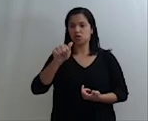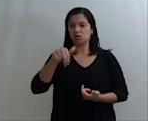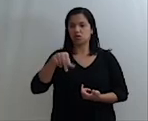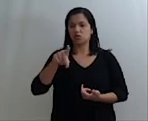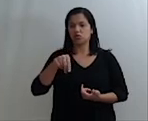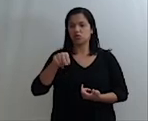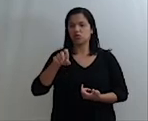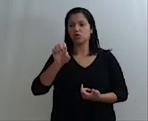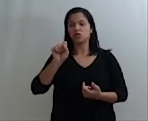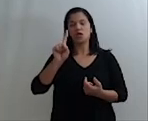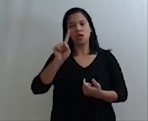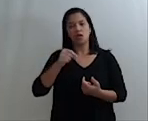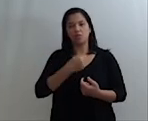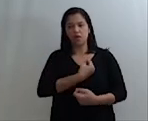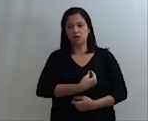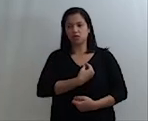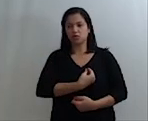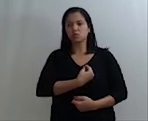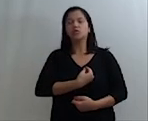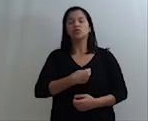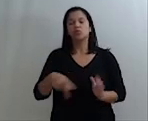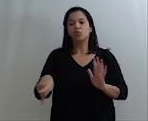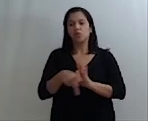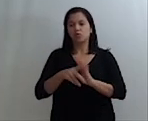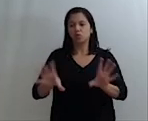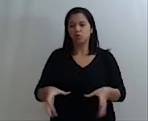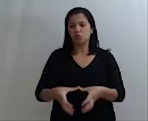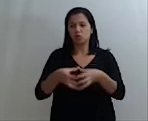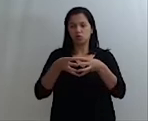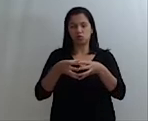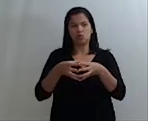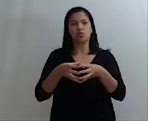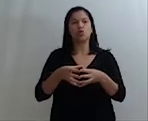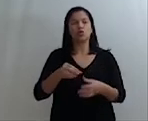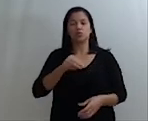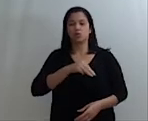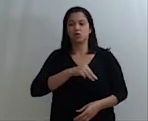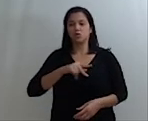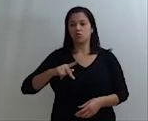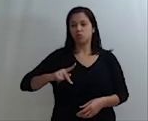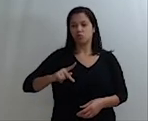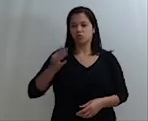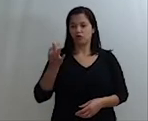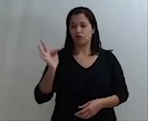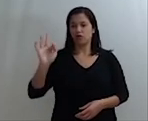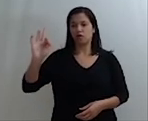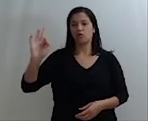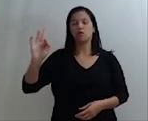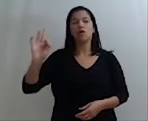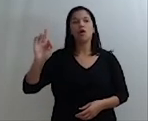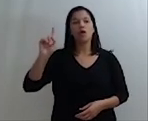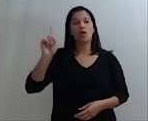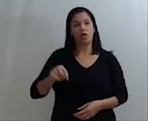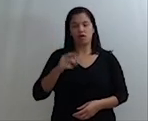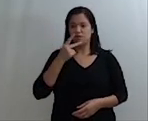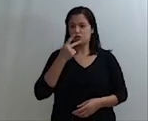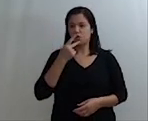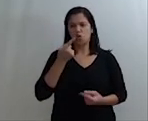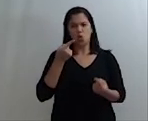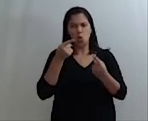Ministério Público Federal isso foi elegante ao digamos não divergir